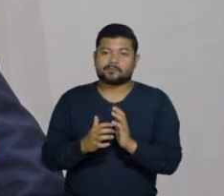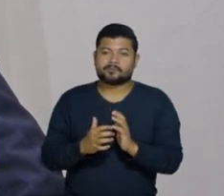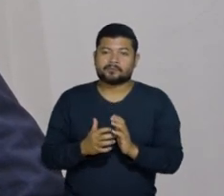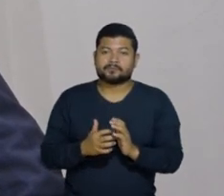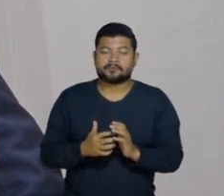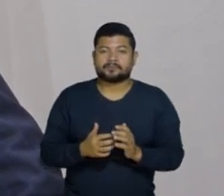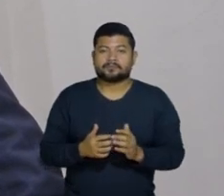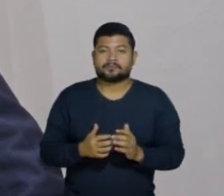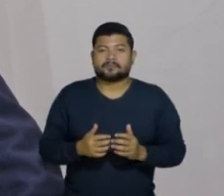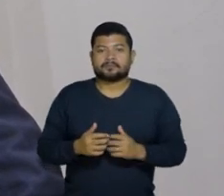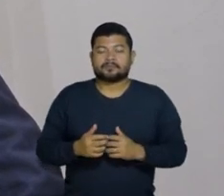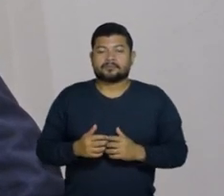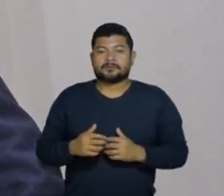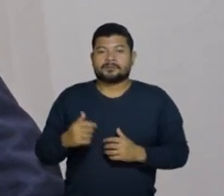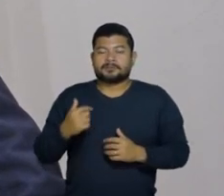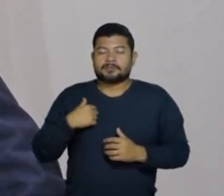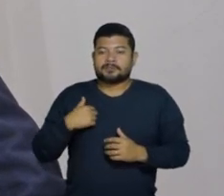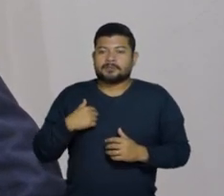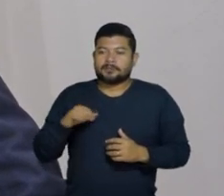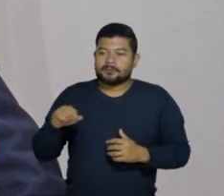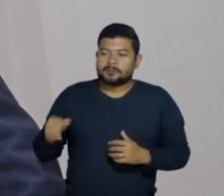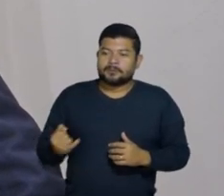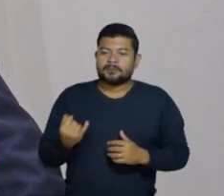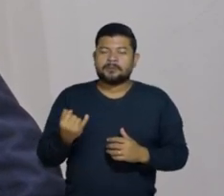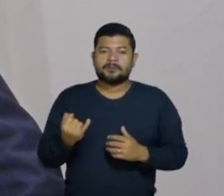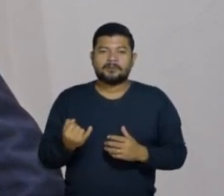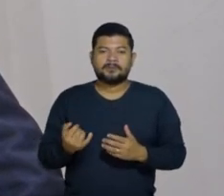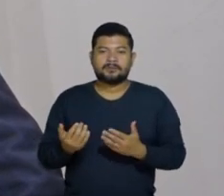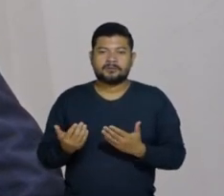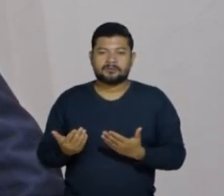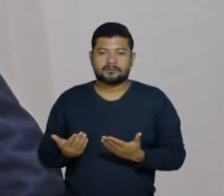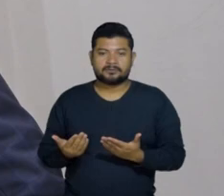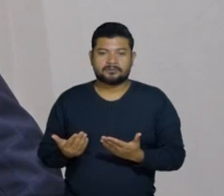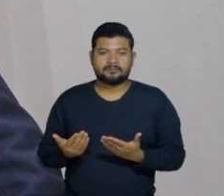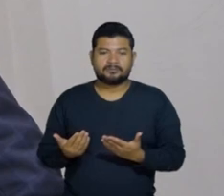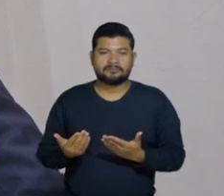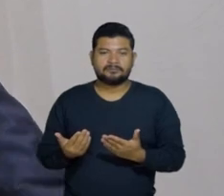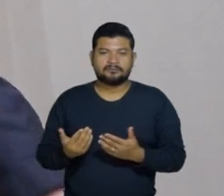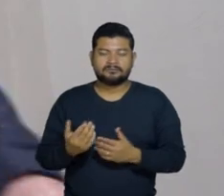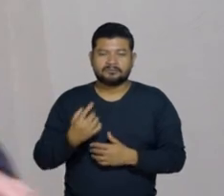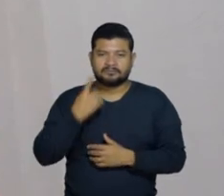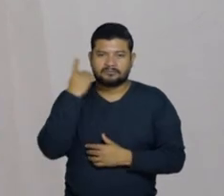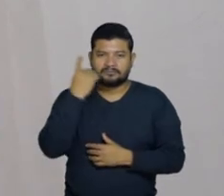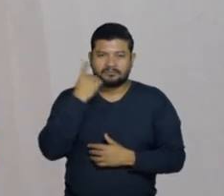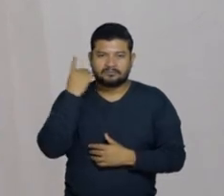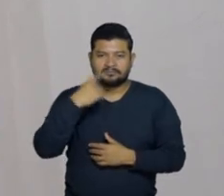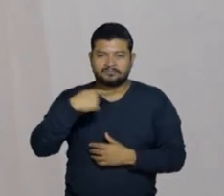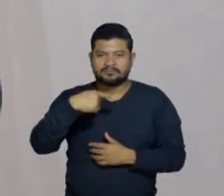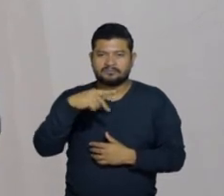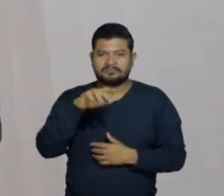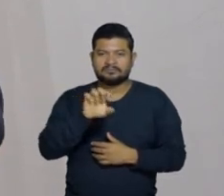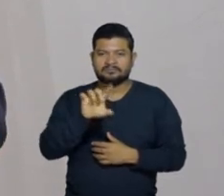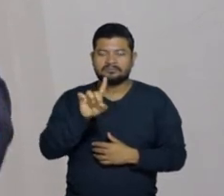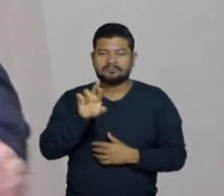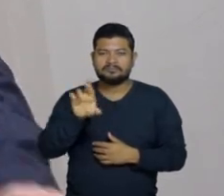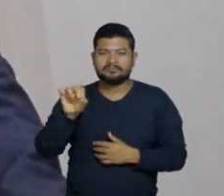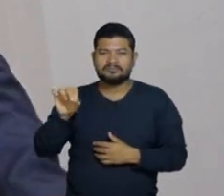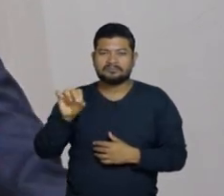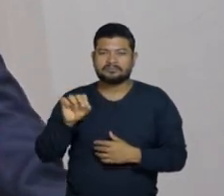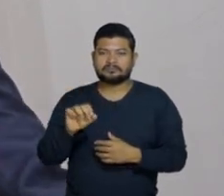na oportunidade, o deputado Pedro Csai organizou toda uma